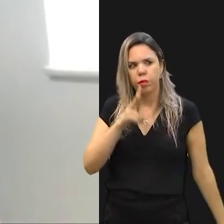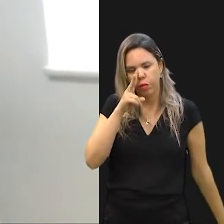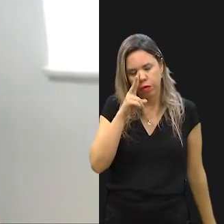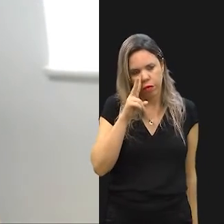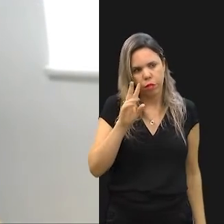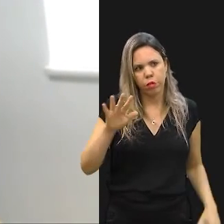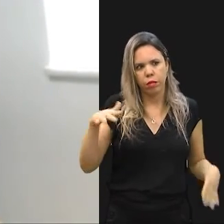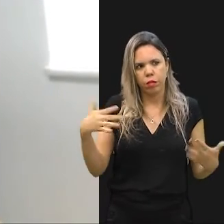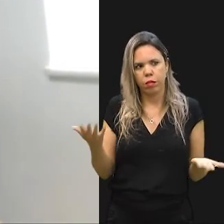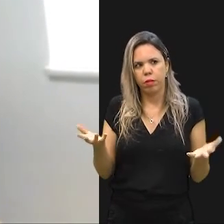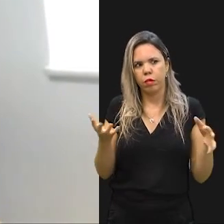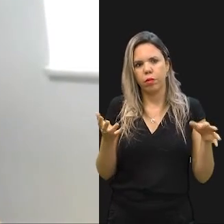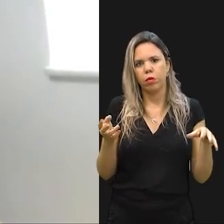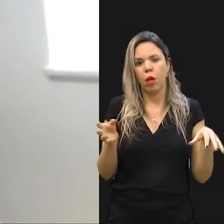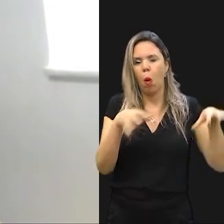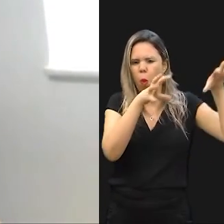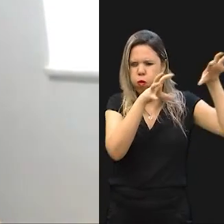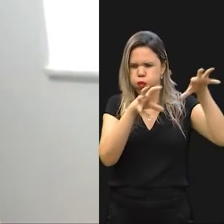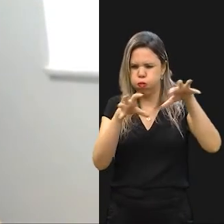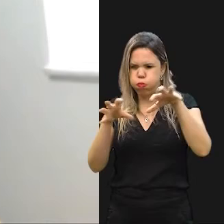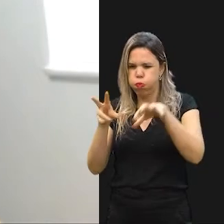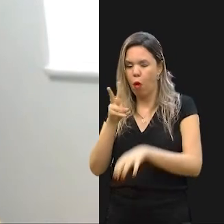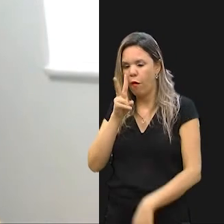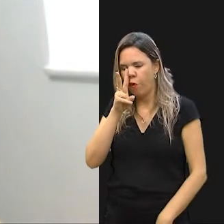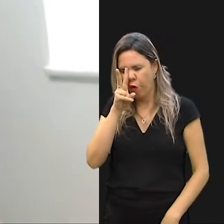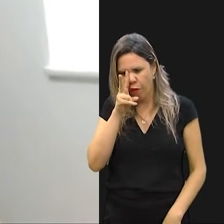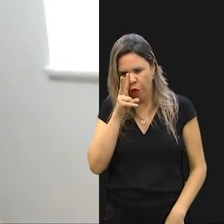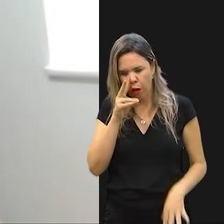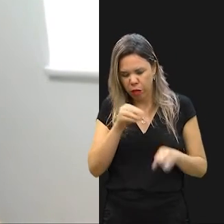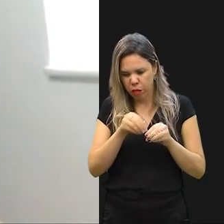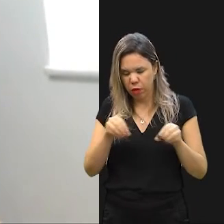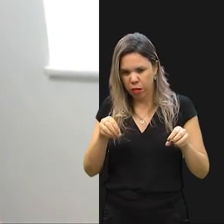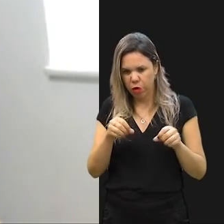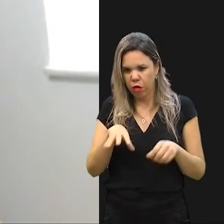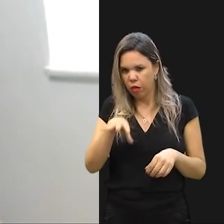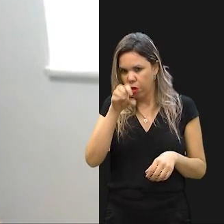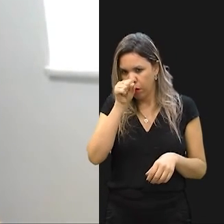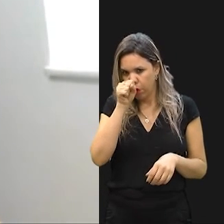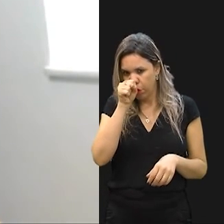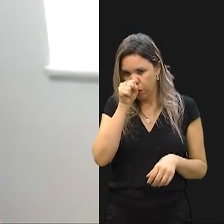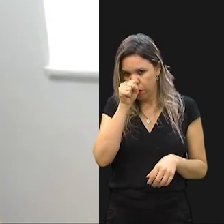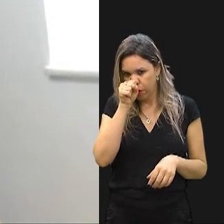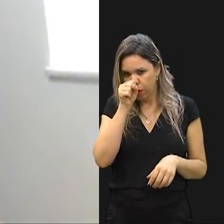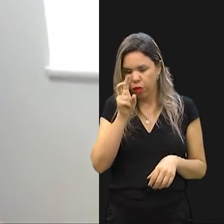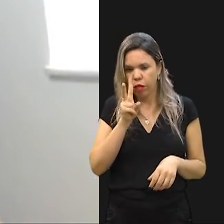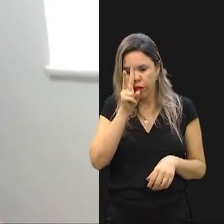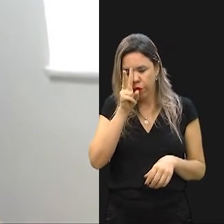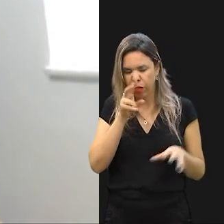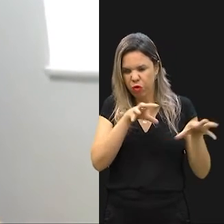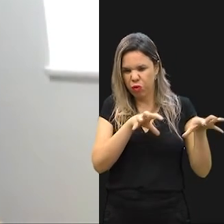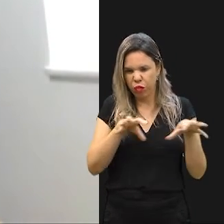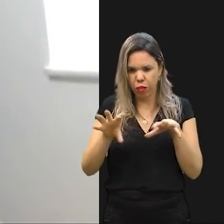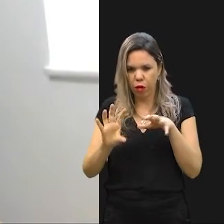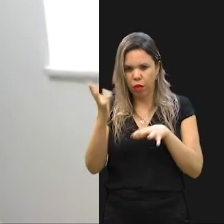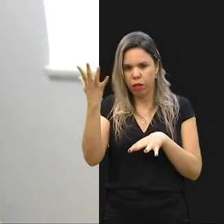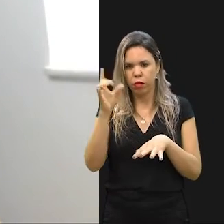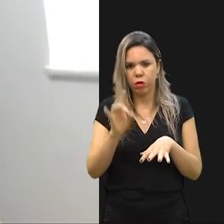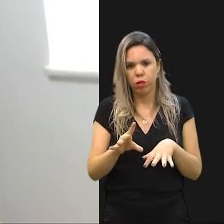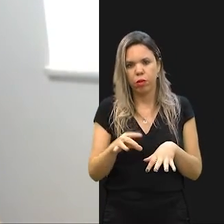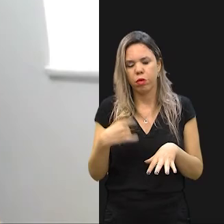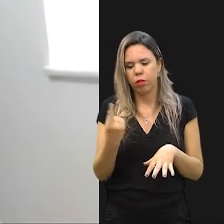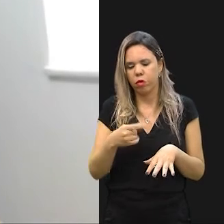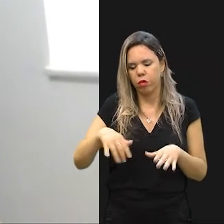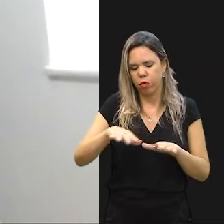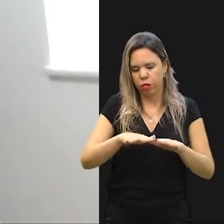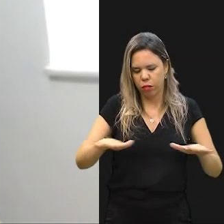Quando essa tempestade severa, né, com essa corrente de ar descendente bastante intensa, ocorre sobre uma superfície